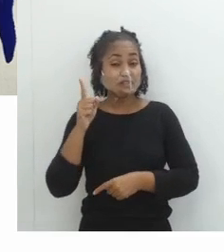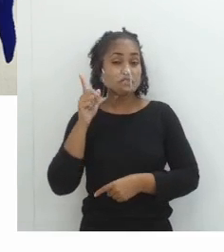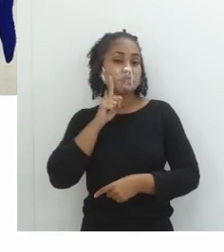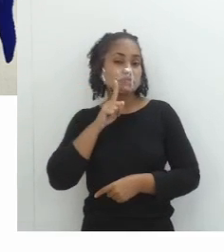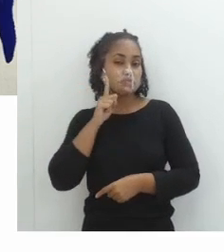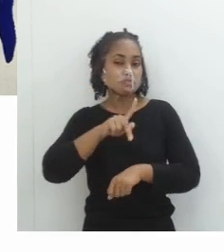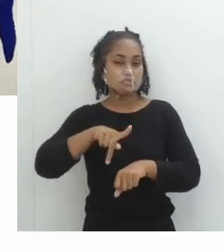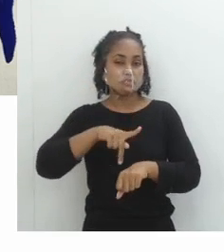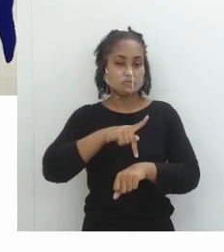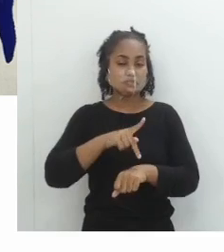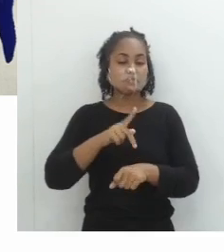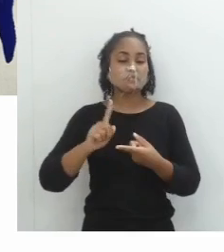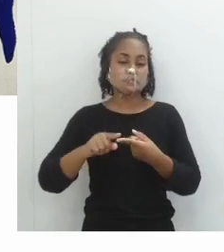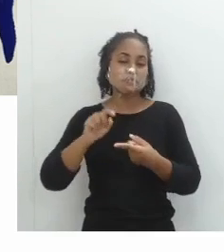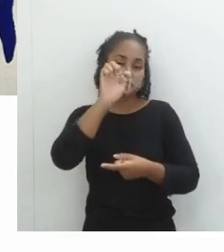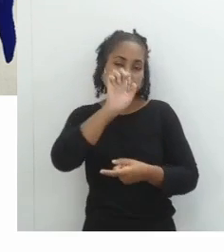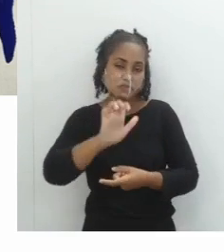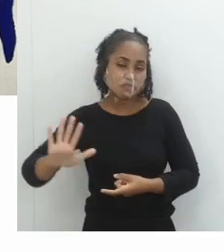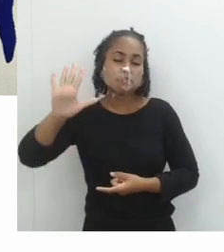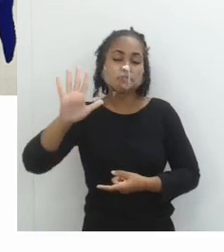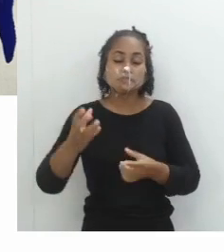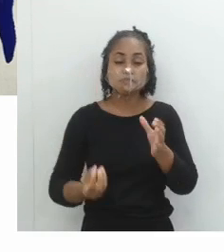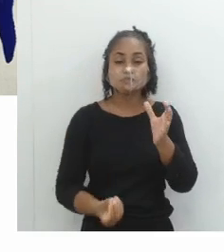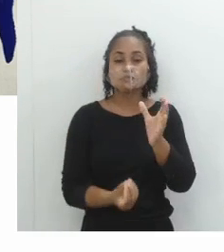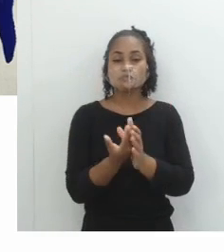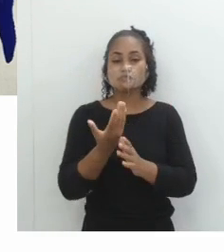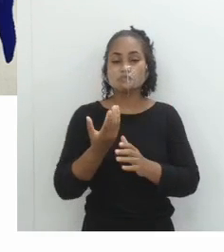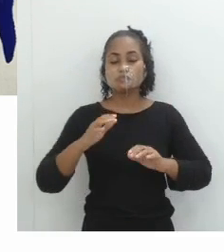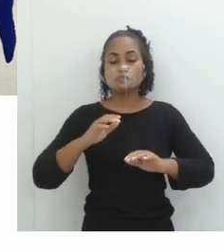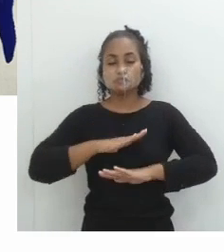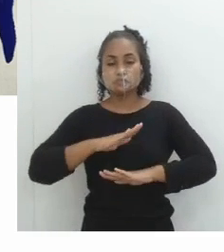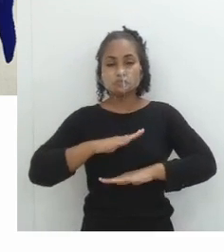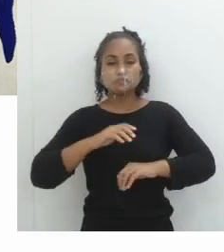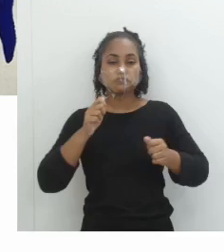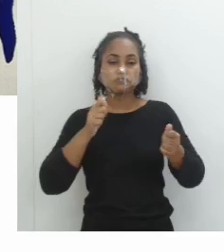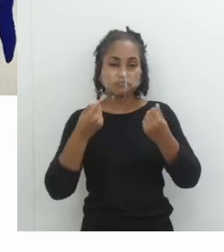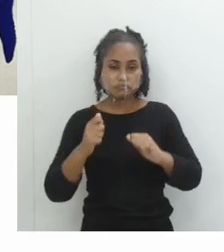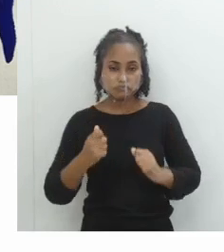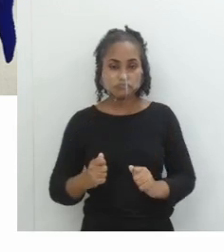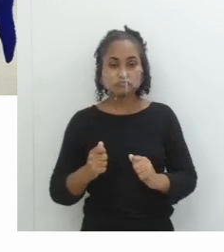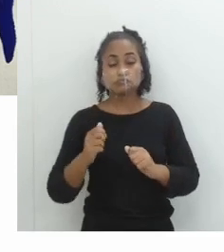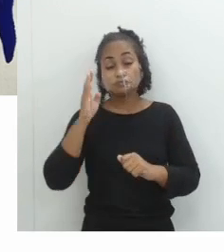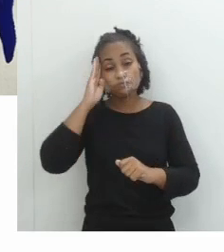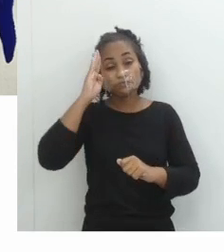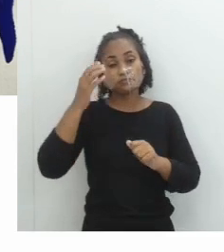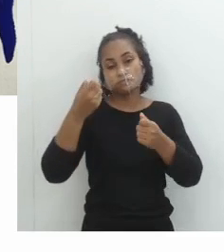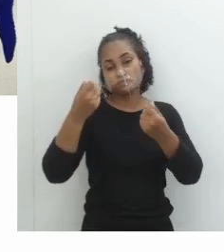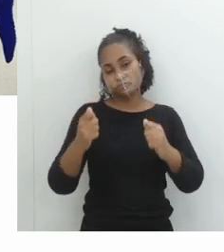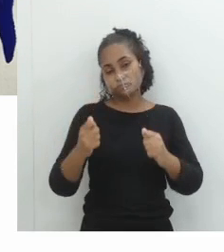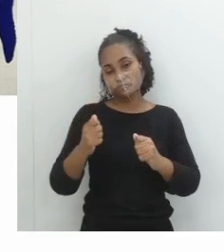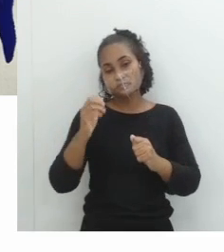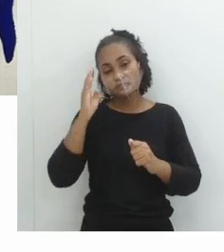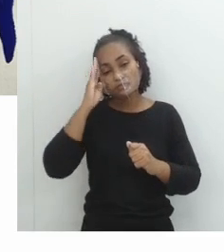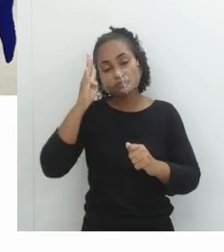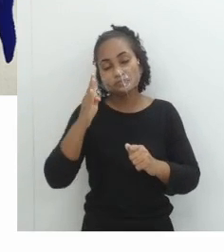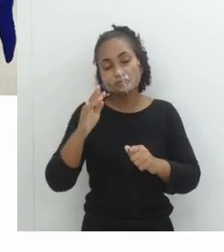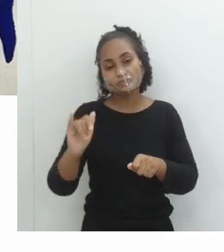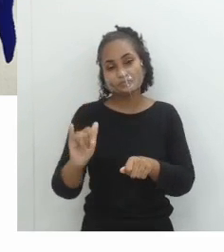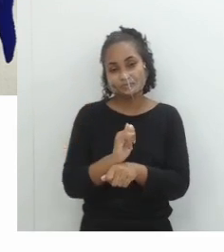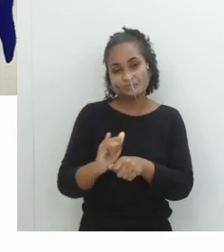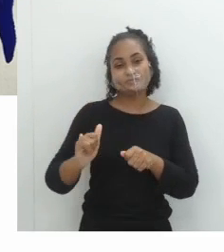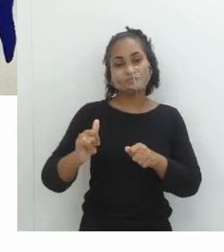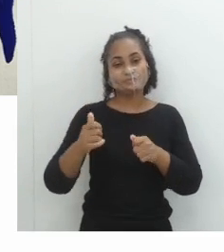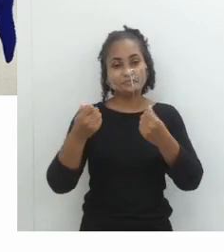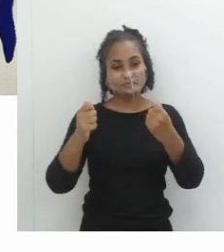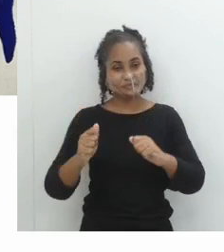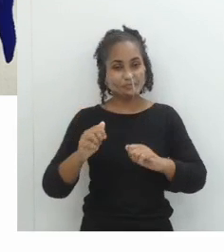Unidos e na Europa, surge a body art como sendo uma principal característica o uso do corpo como forma de arte, né?